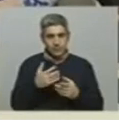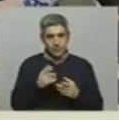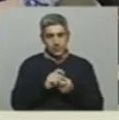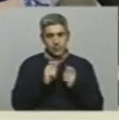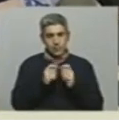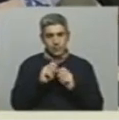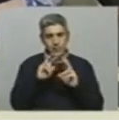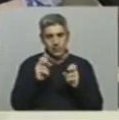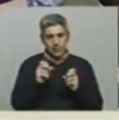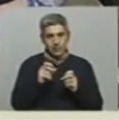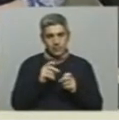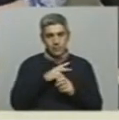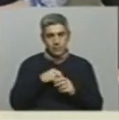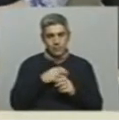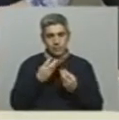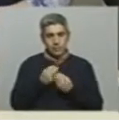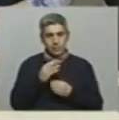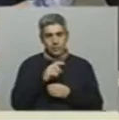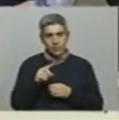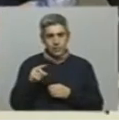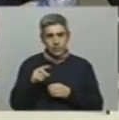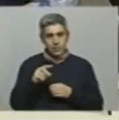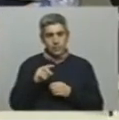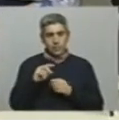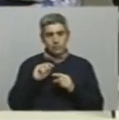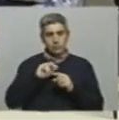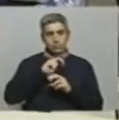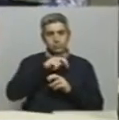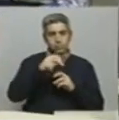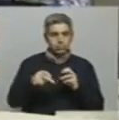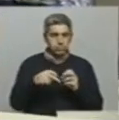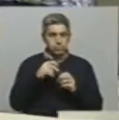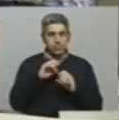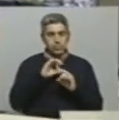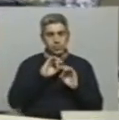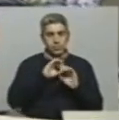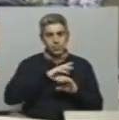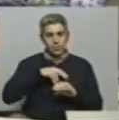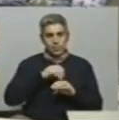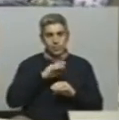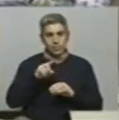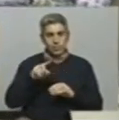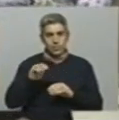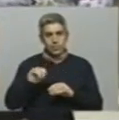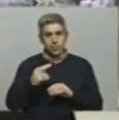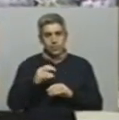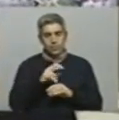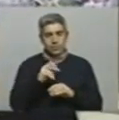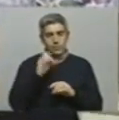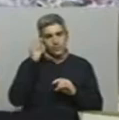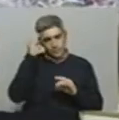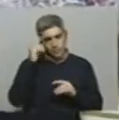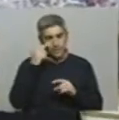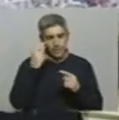mudar de tema, vamos andar à volta do mundo com o João. O João Around the World é o nome do site criado por João Sousa sobre as aventuras e viagens à